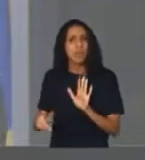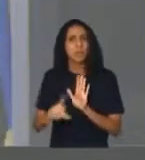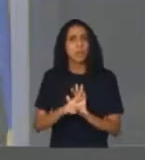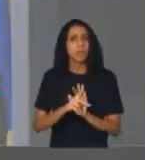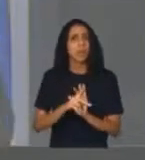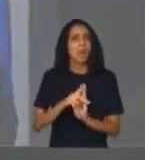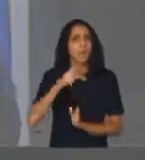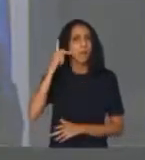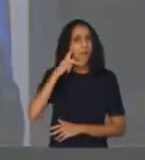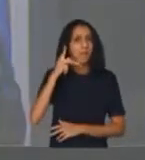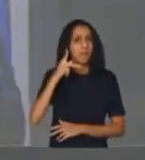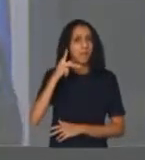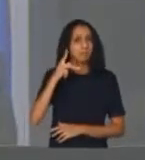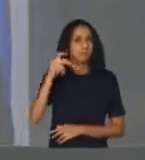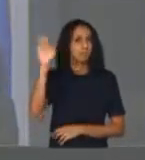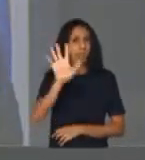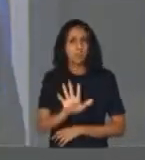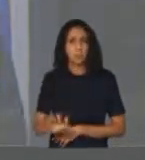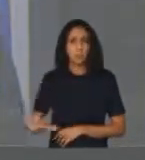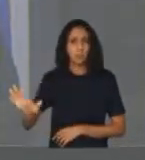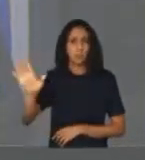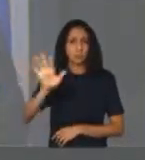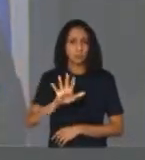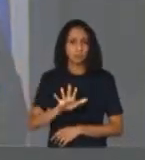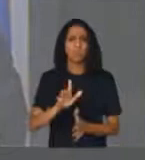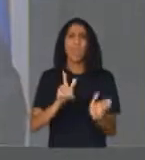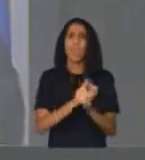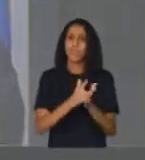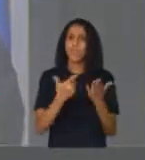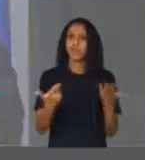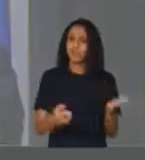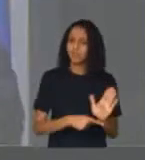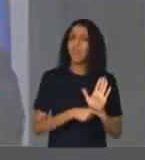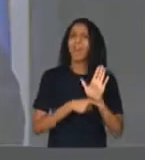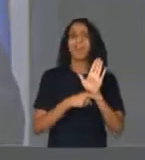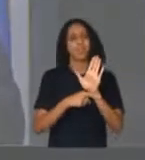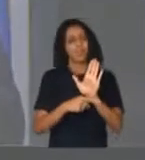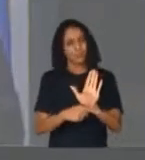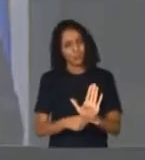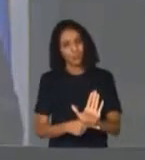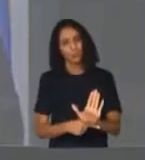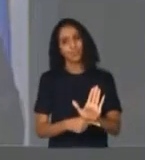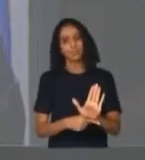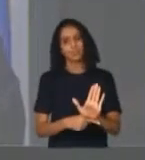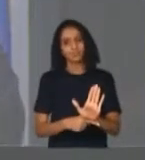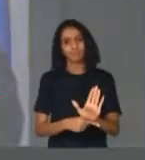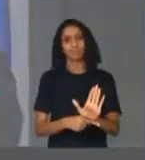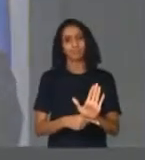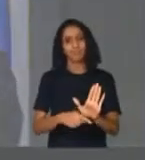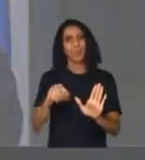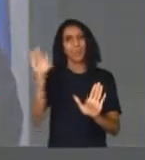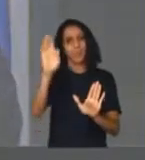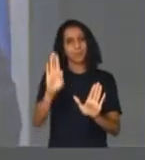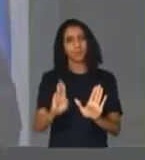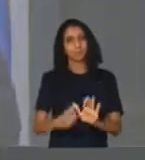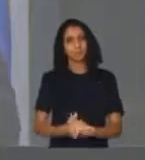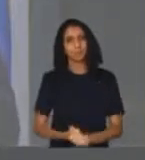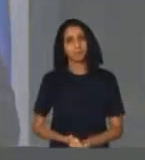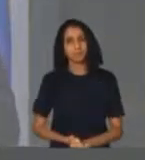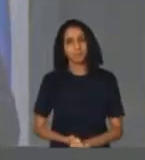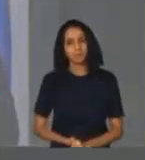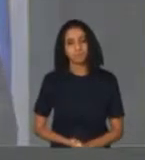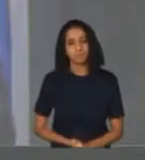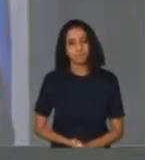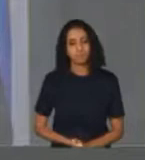de todo o Brasil. Uma grande contribuição que estas mídias vêm fazendo ao país.